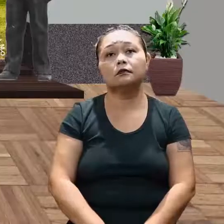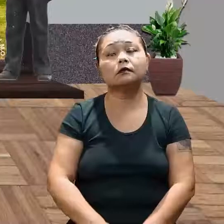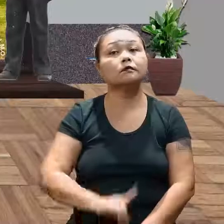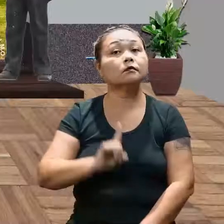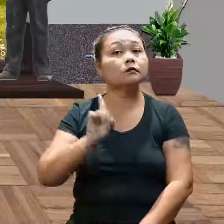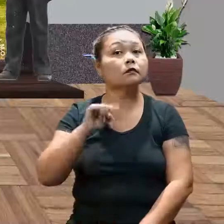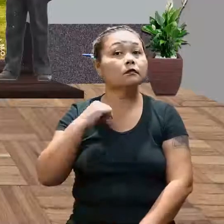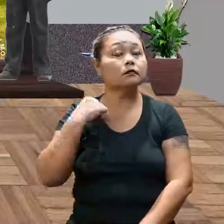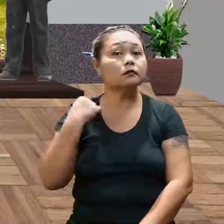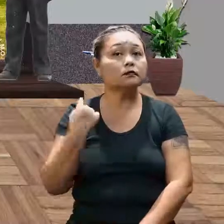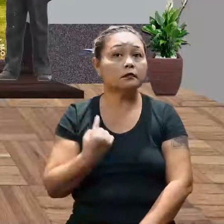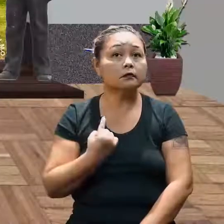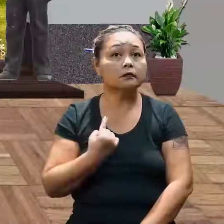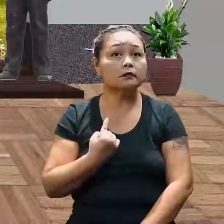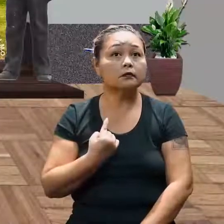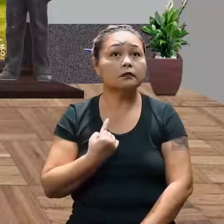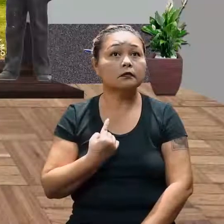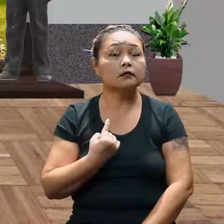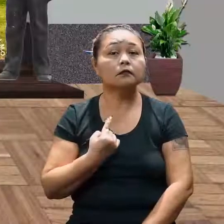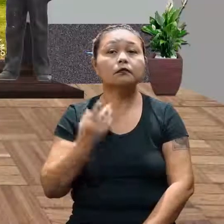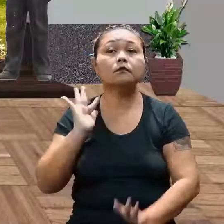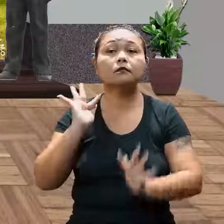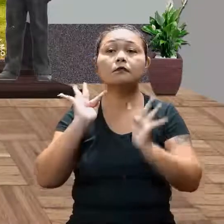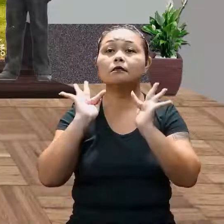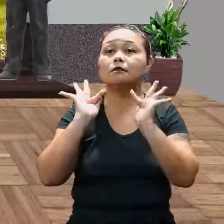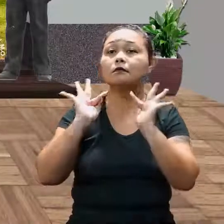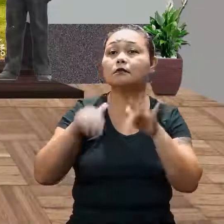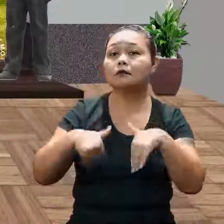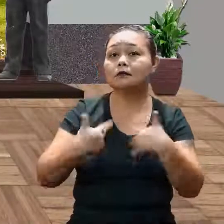nós estamos chegando ao final.